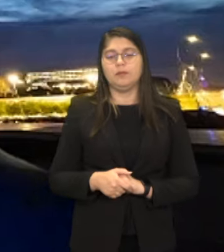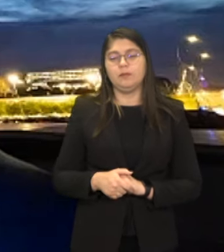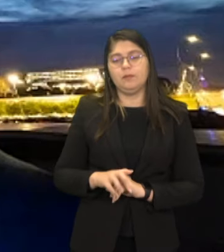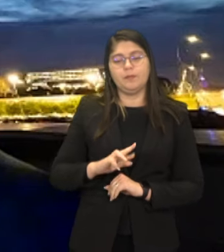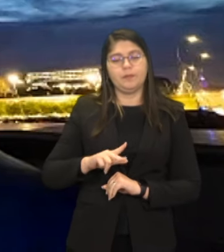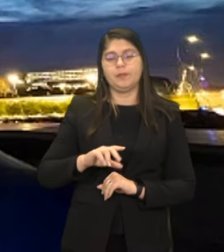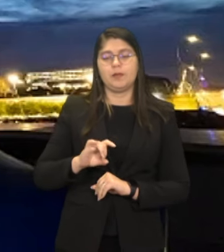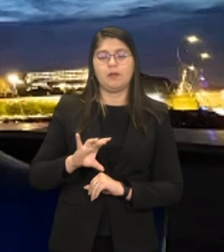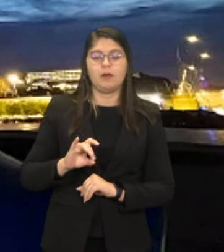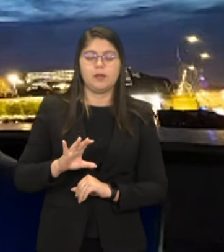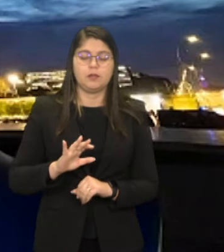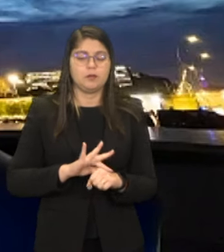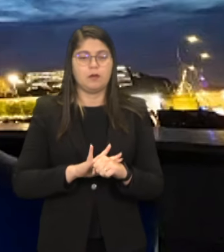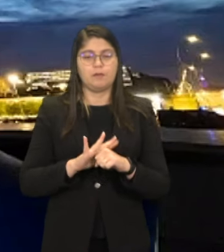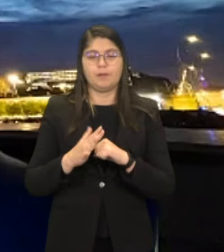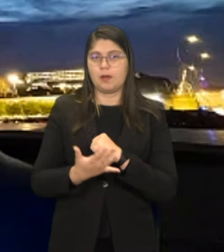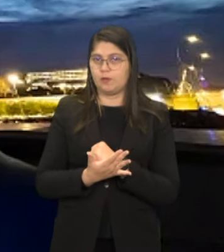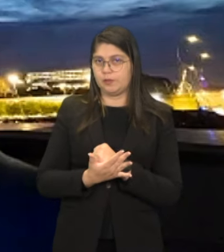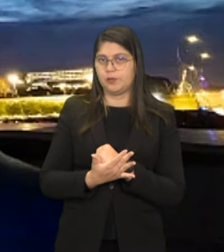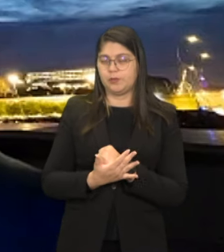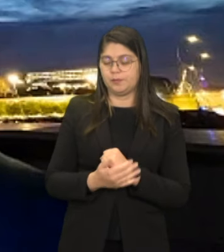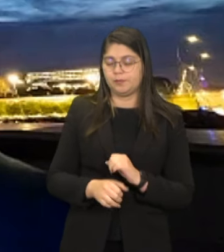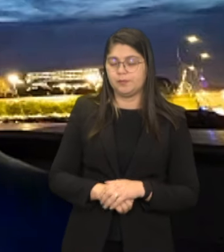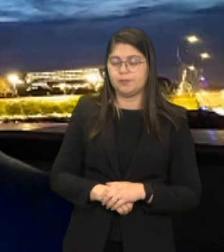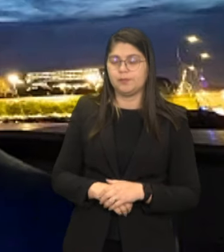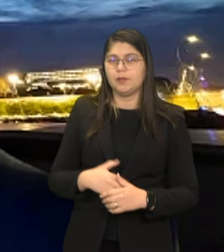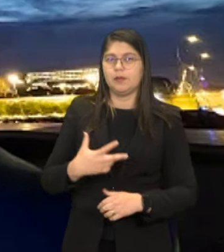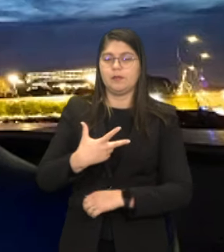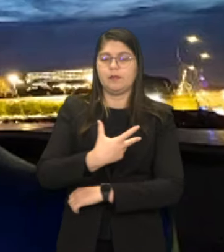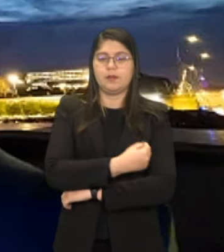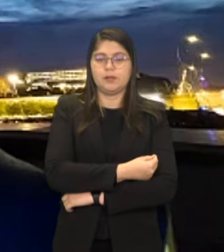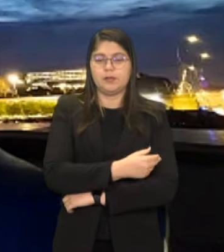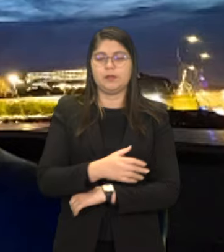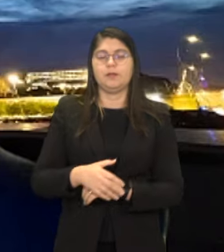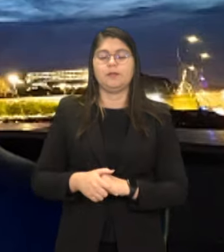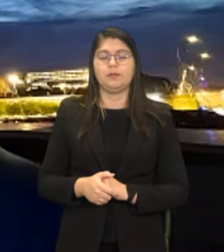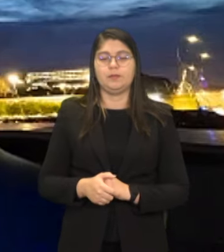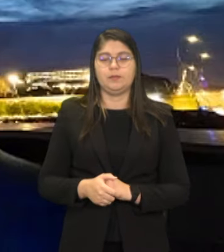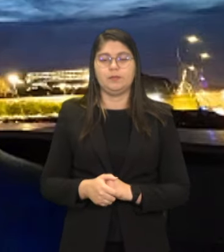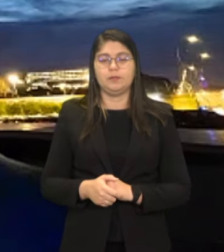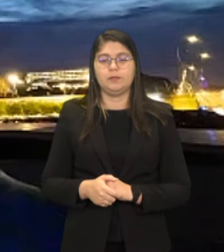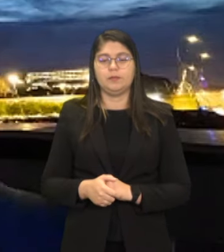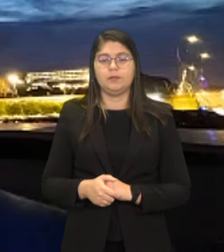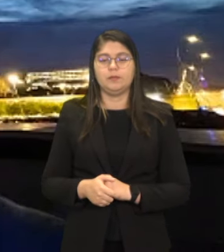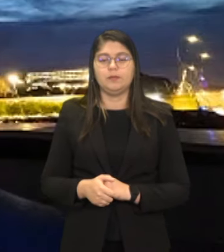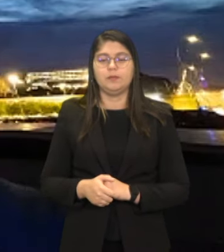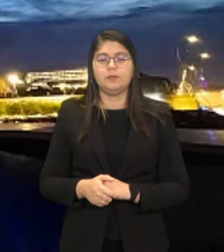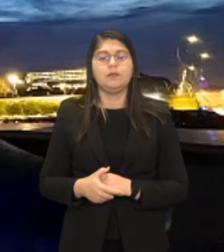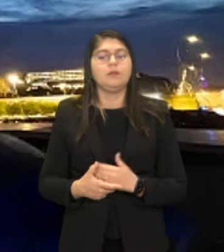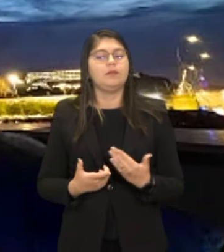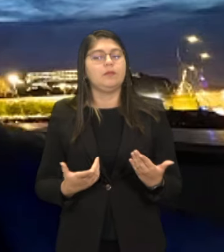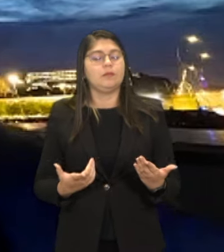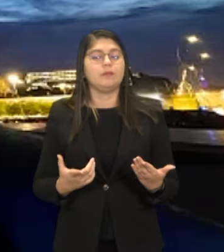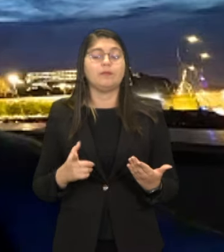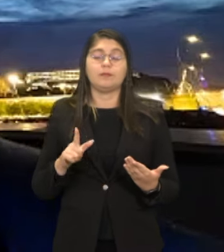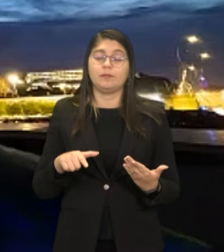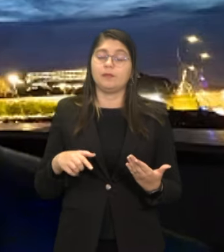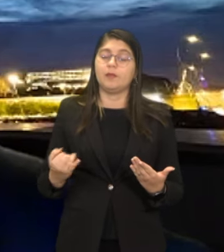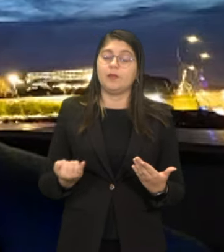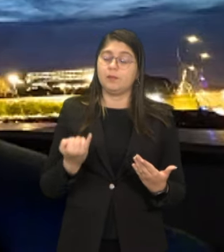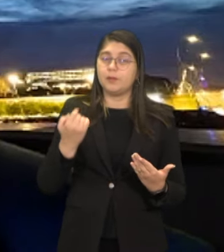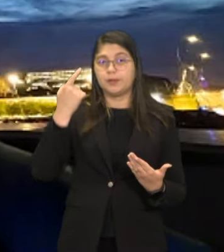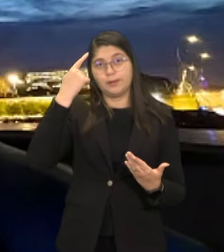vinculam estritamente a vacinação da Covid. Esse é um ponto importante que